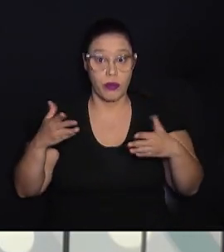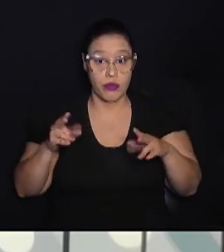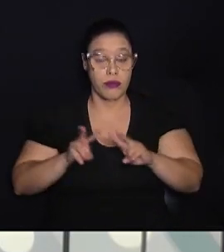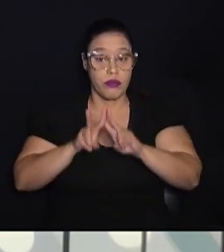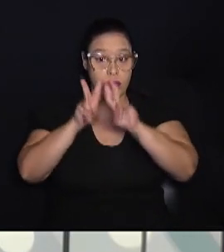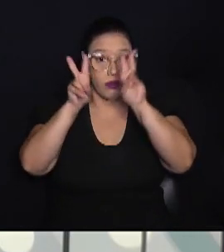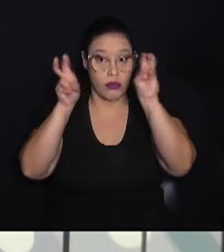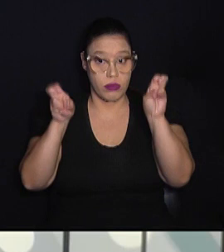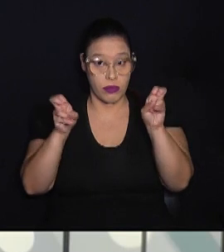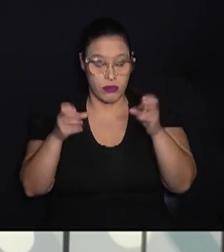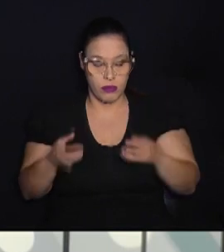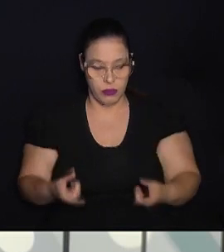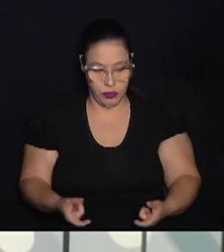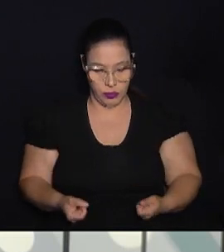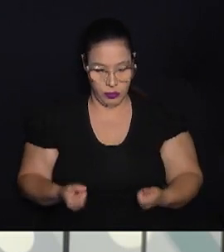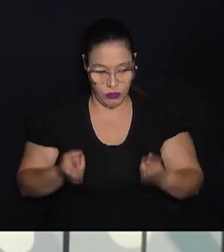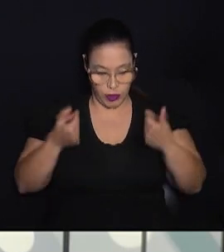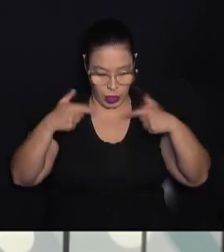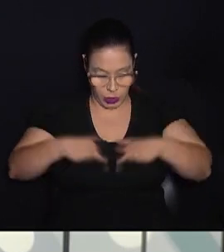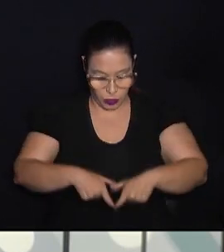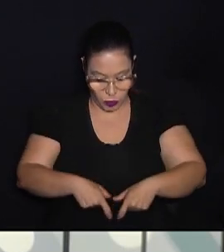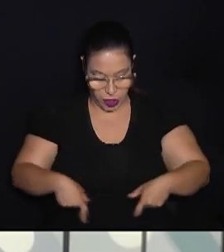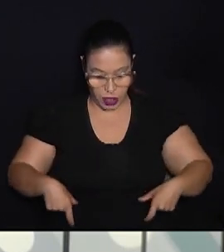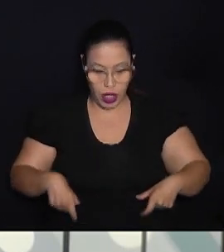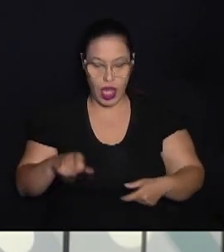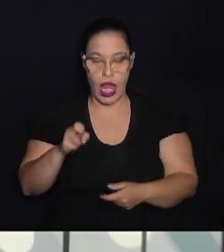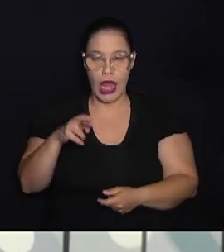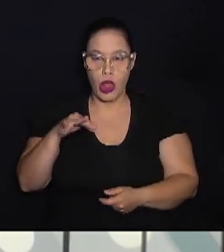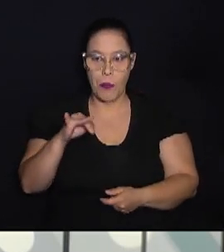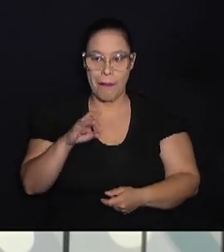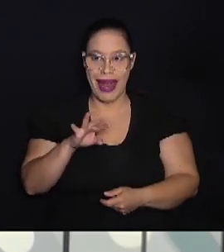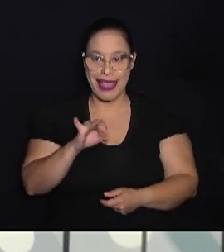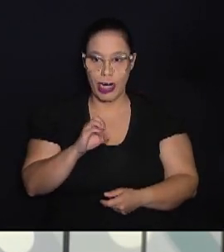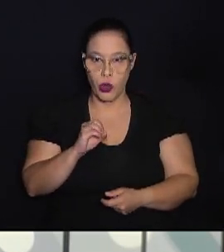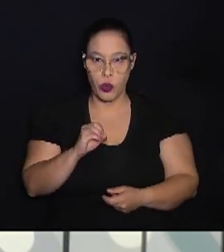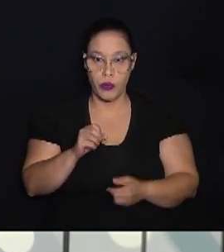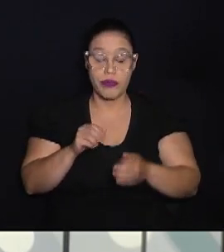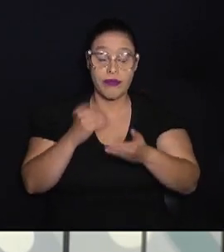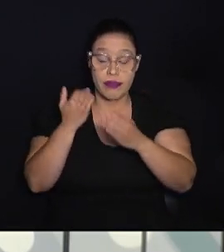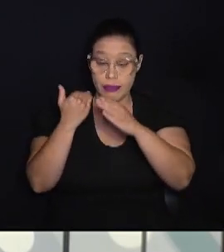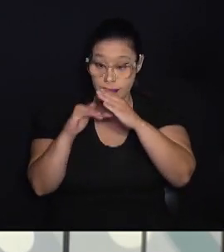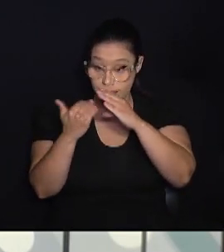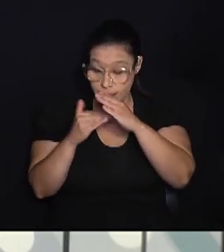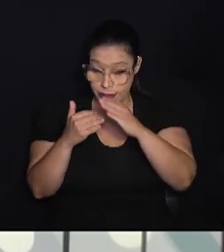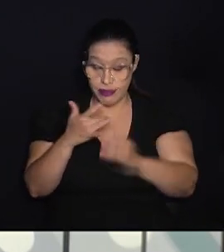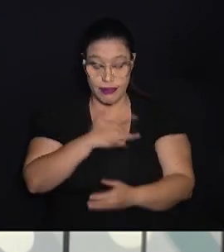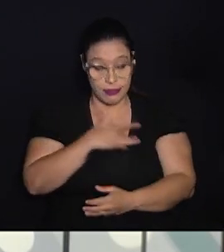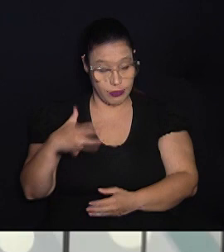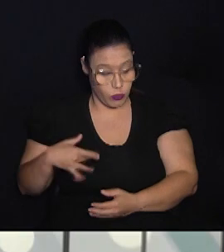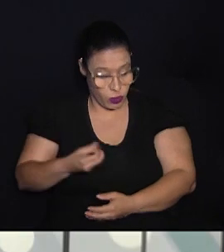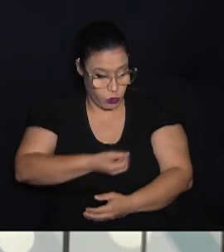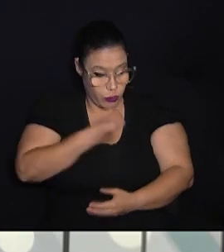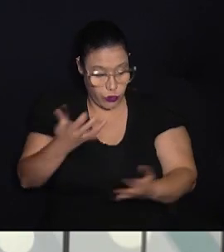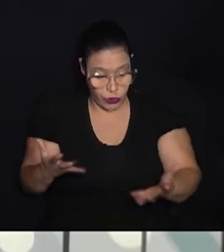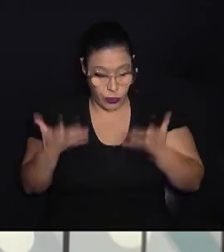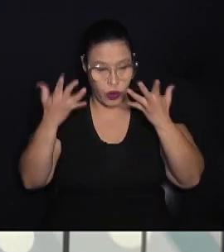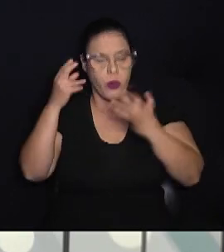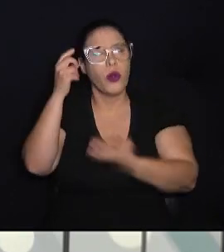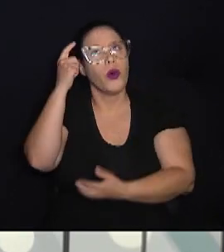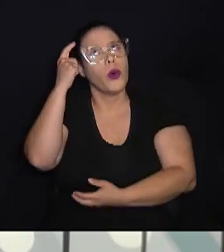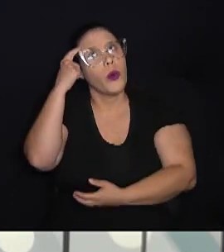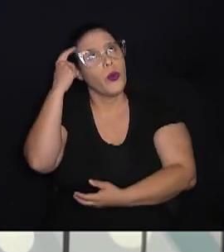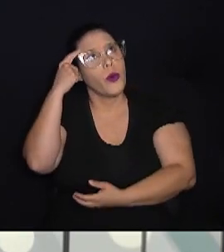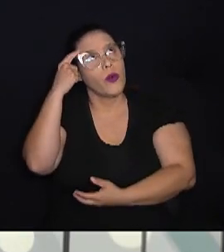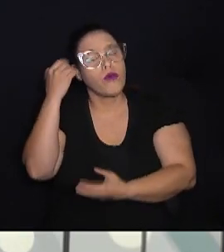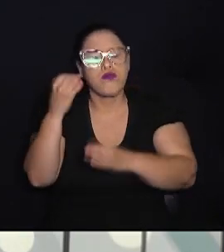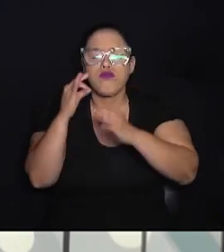falar sobre o câncer de endométrio. E você, quer participar do Saúde é Vida? Já pensou em sugerir um